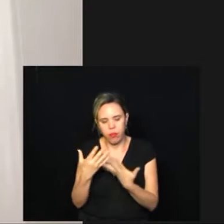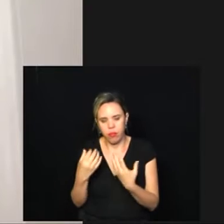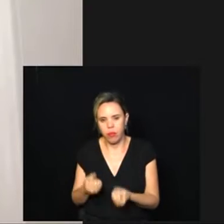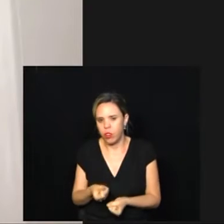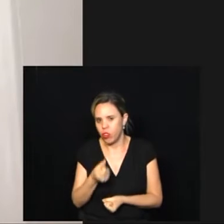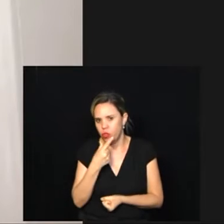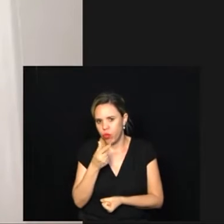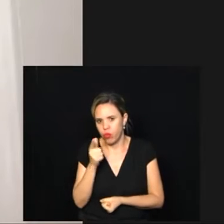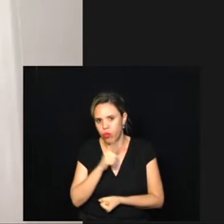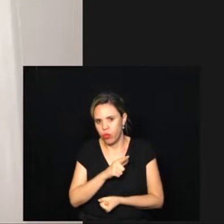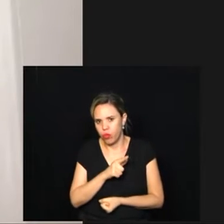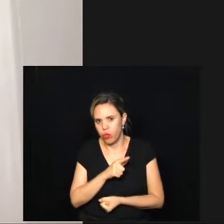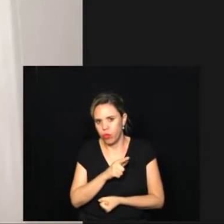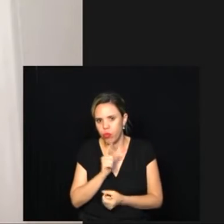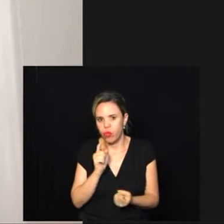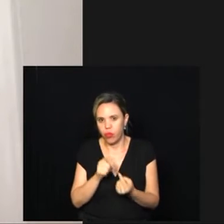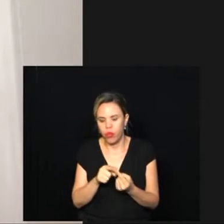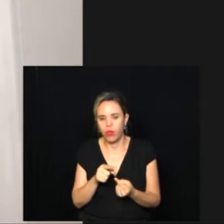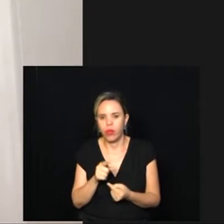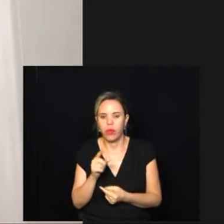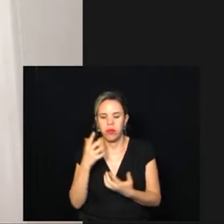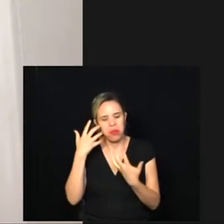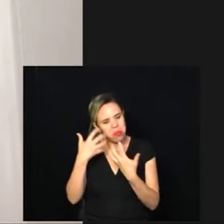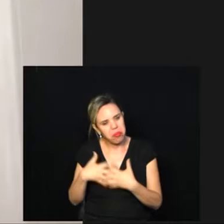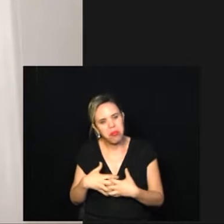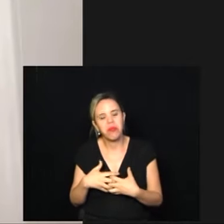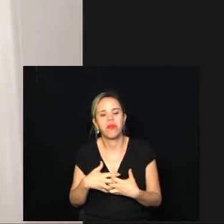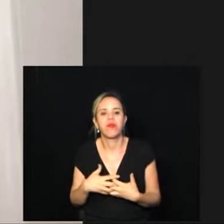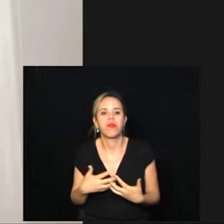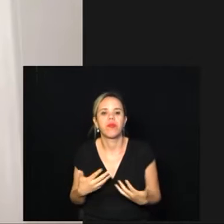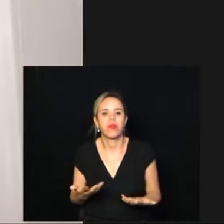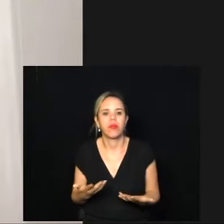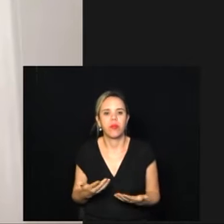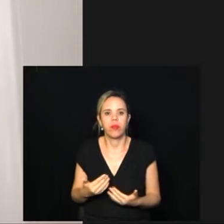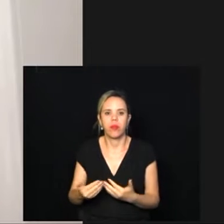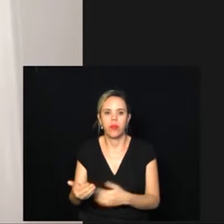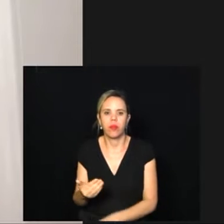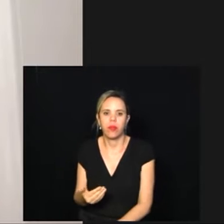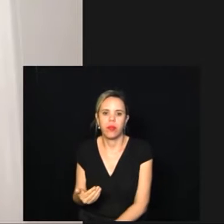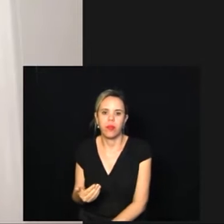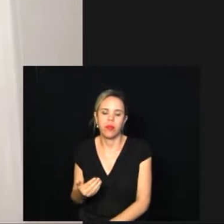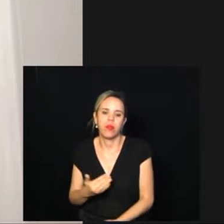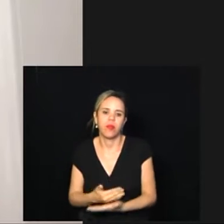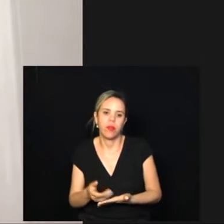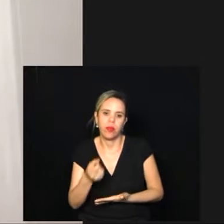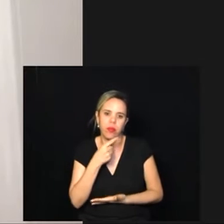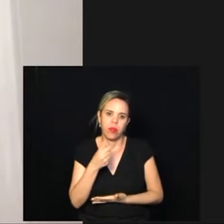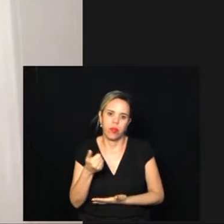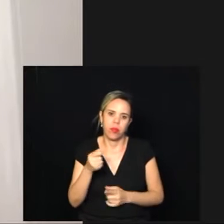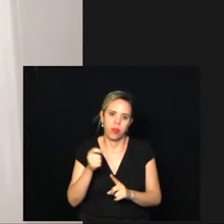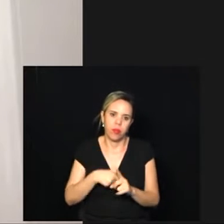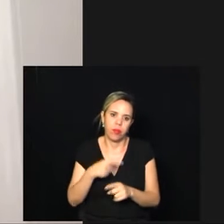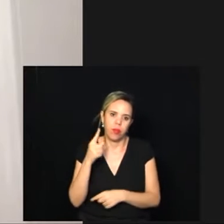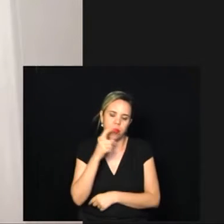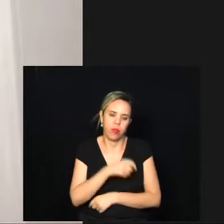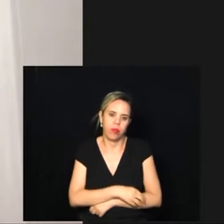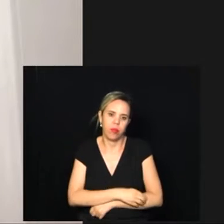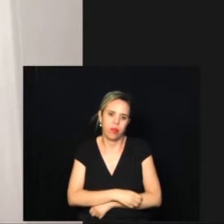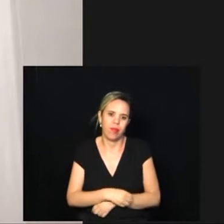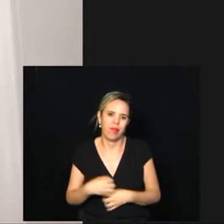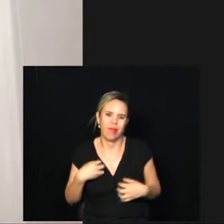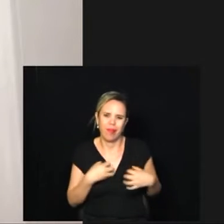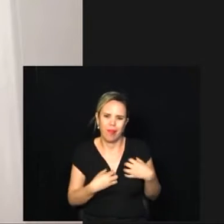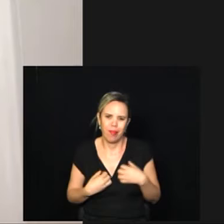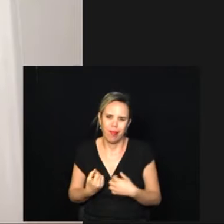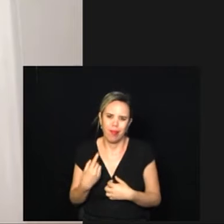tomar o remédio de uma forma muito objetiva, muito racional. E a partir de então eu comecei a tomar. O primeiro mês foi muito difícil, porque dá umas